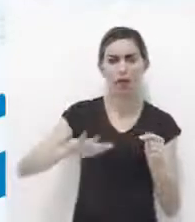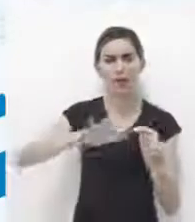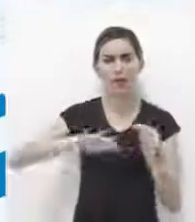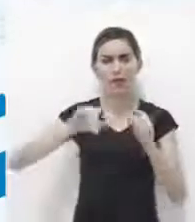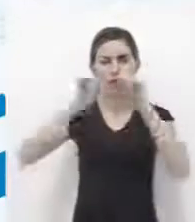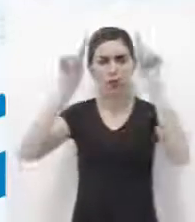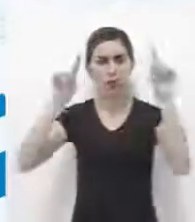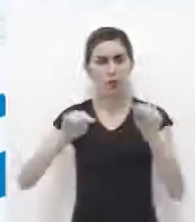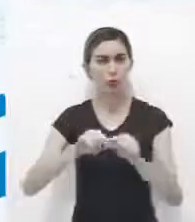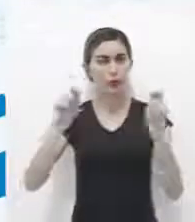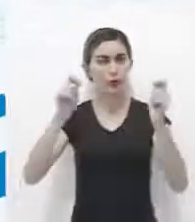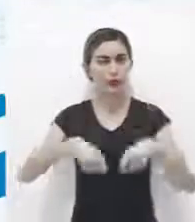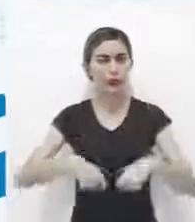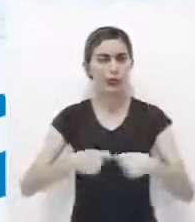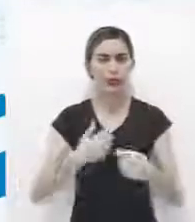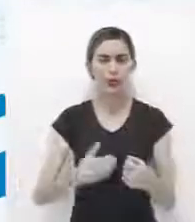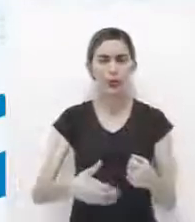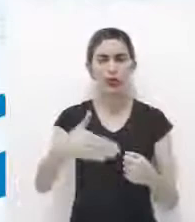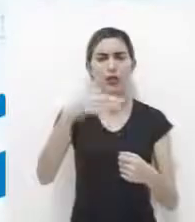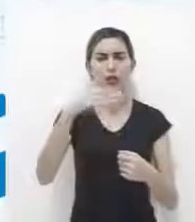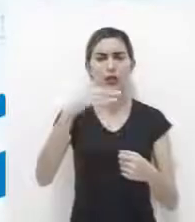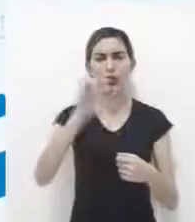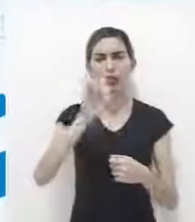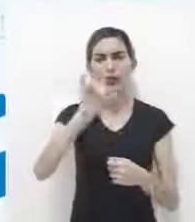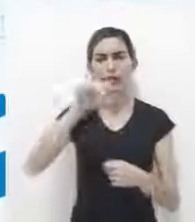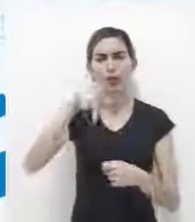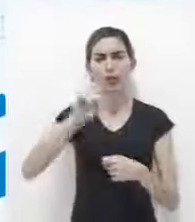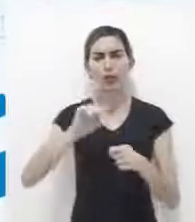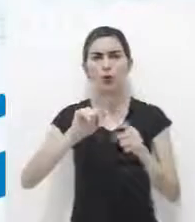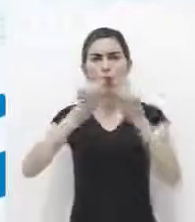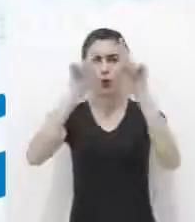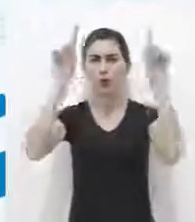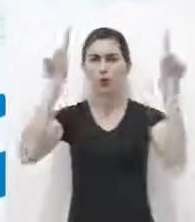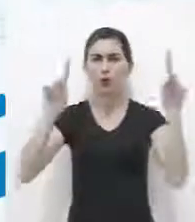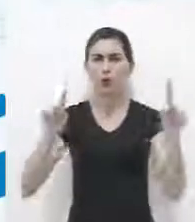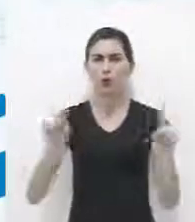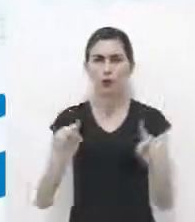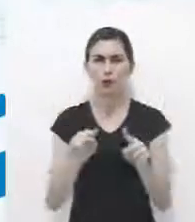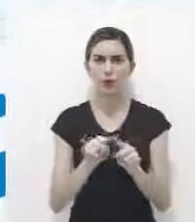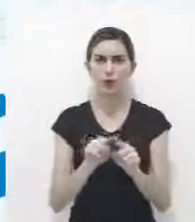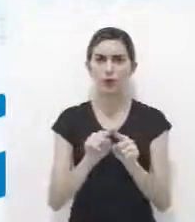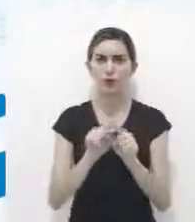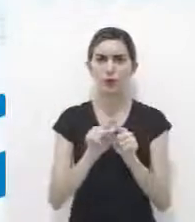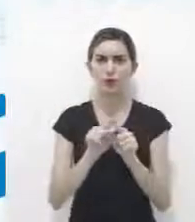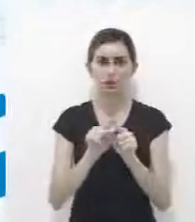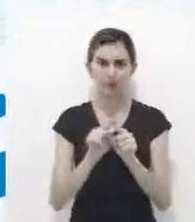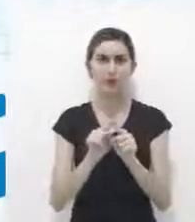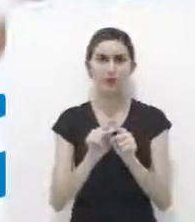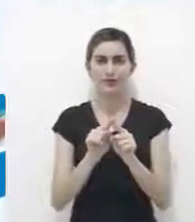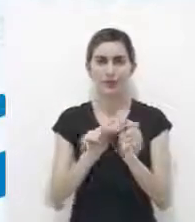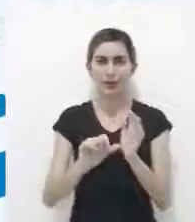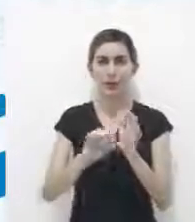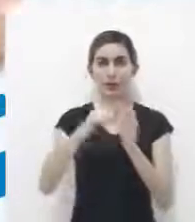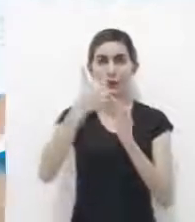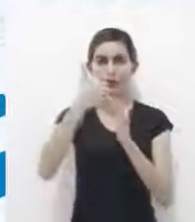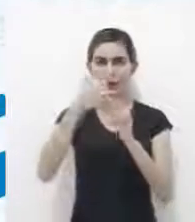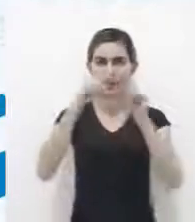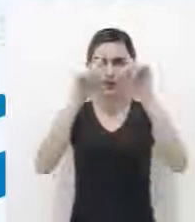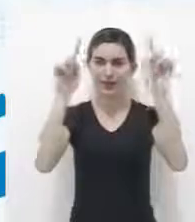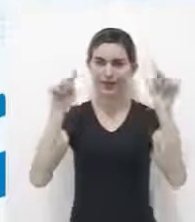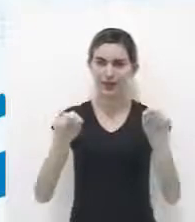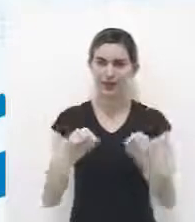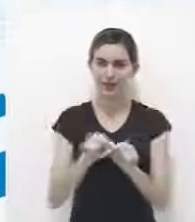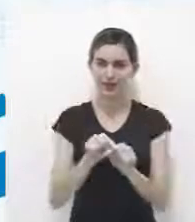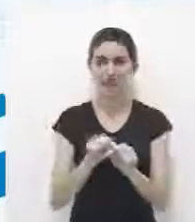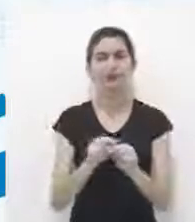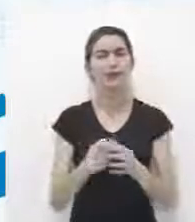quadrado só é possível a partir da diagonal do quadrado primitivo anterior, o primeiro